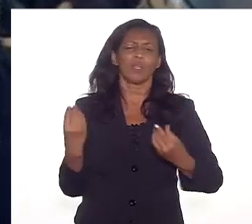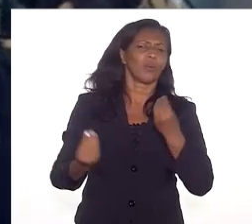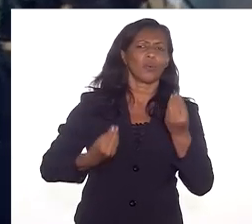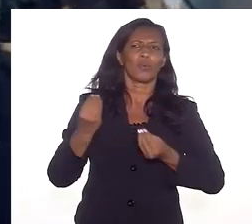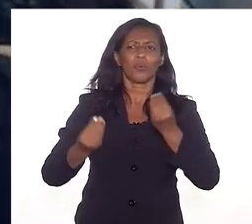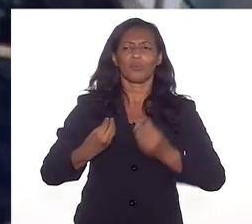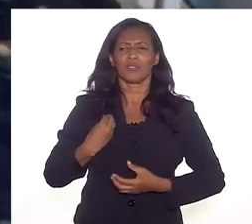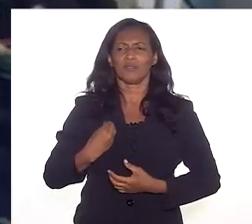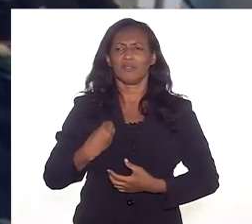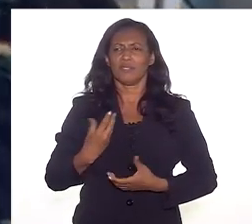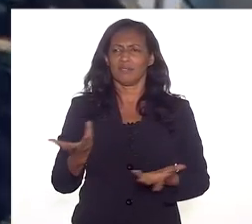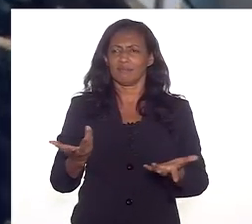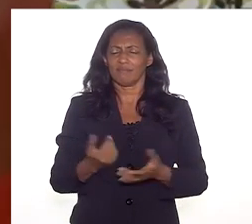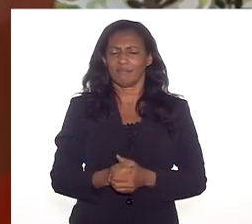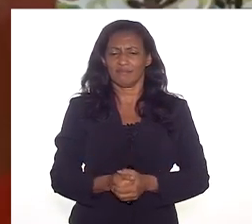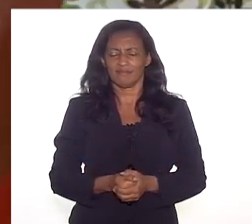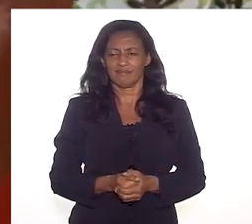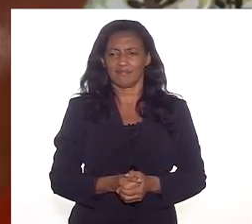elas. Como é que você via isso?